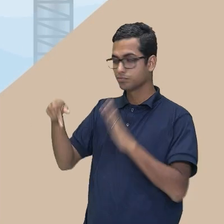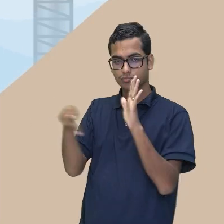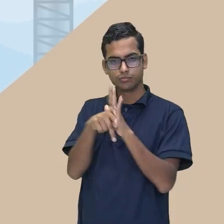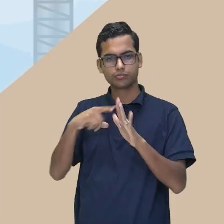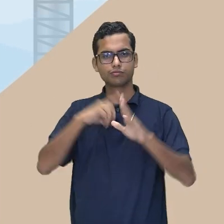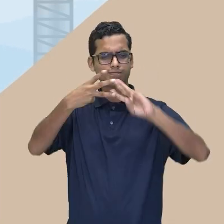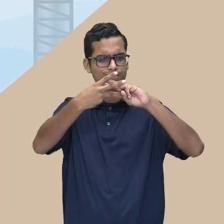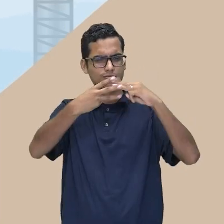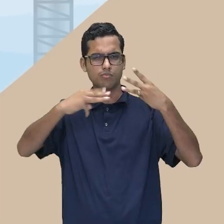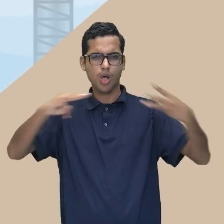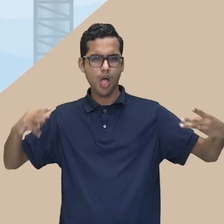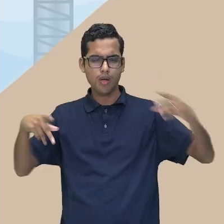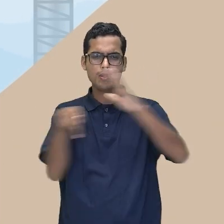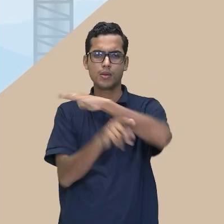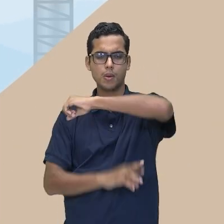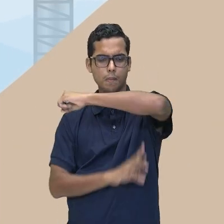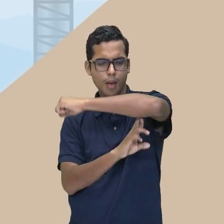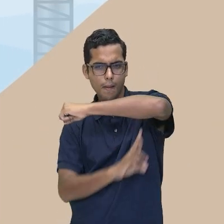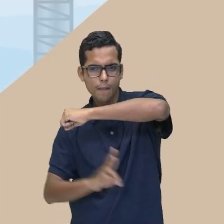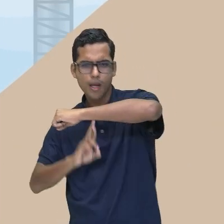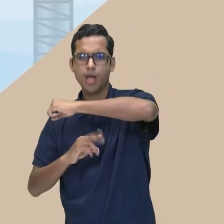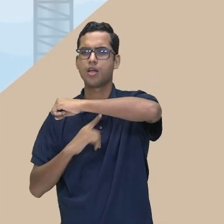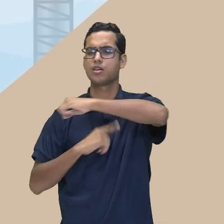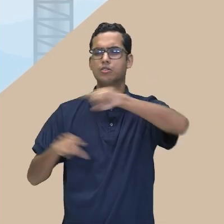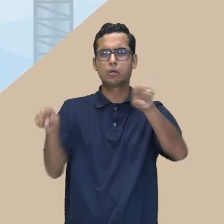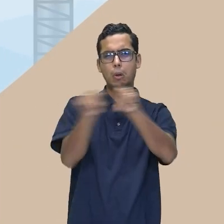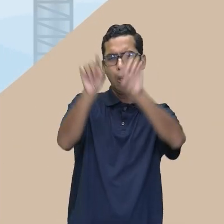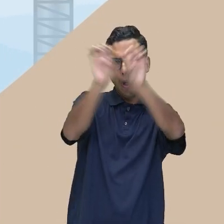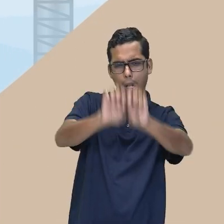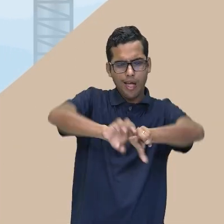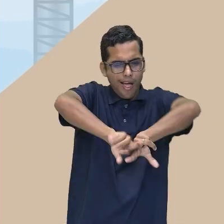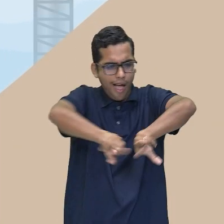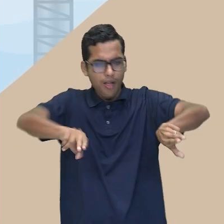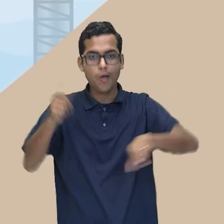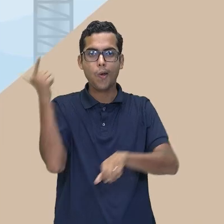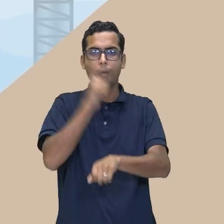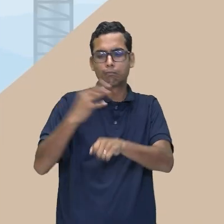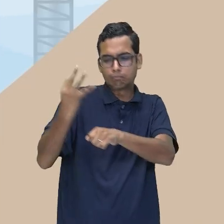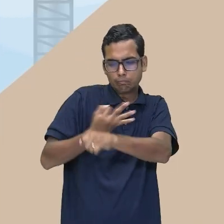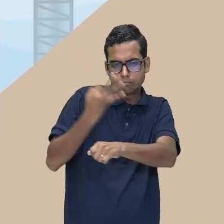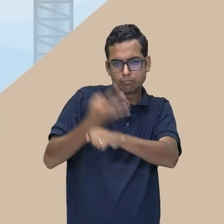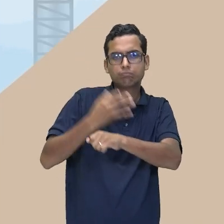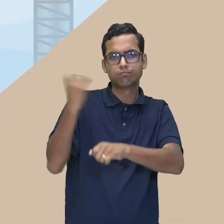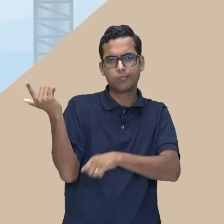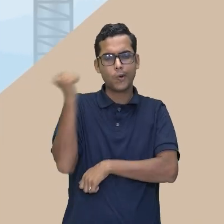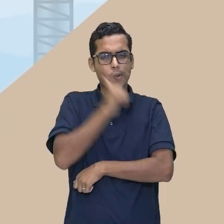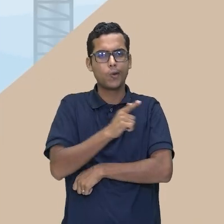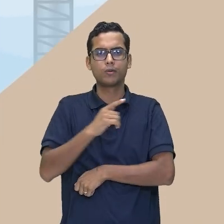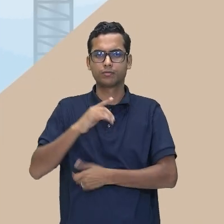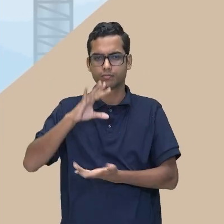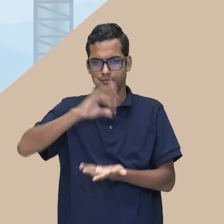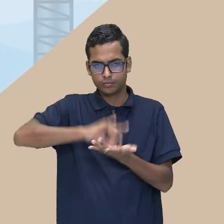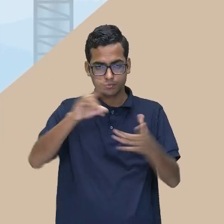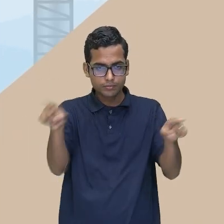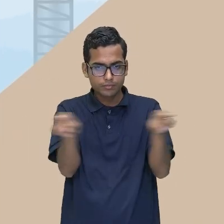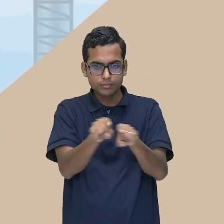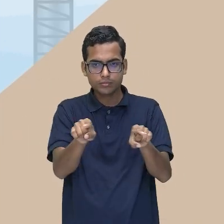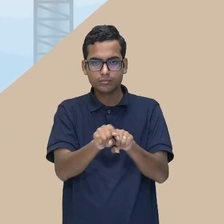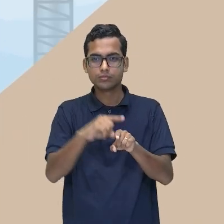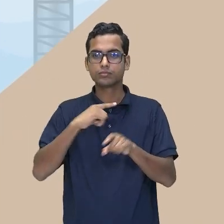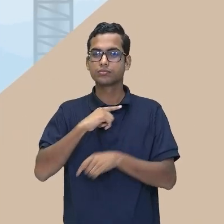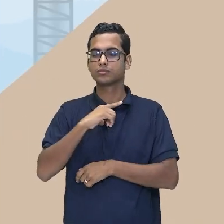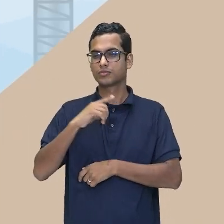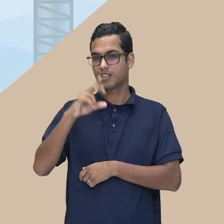e outras estruturas para garantir estabilidade e resistência, porque não se deforma facilmente quando submetida a forças